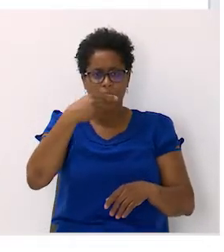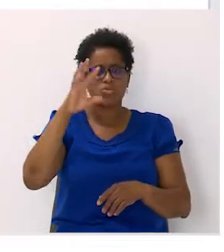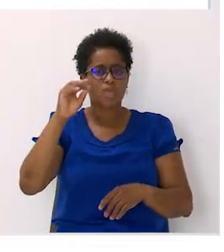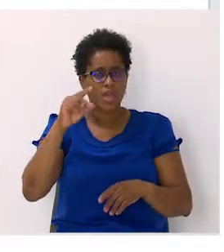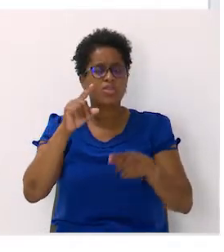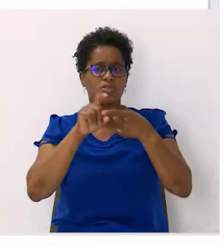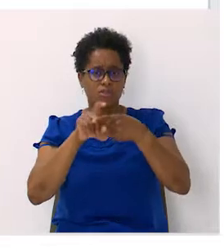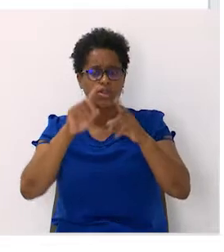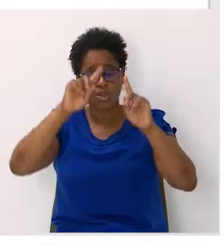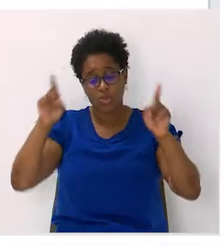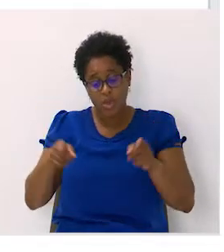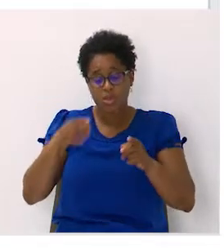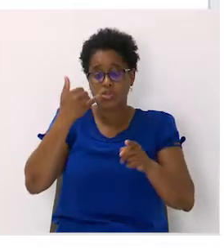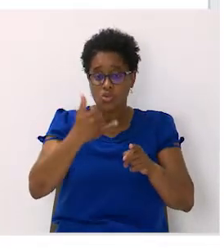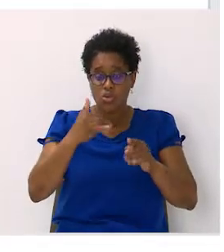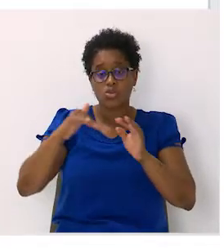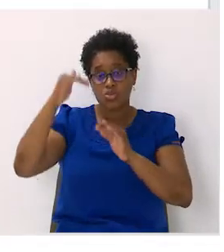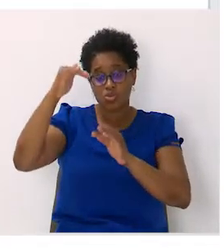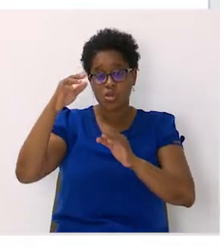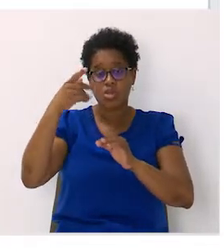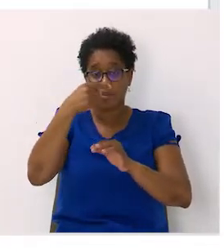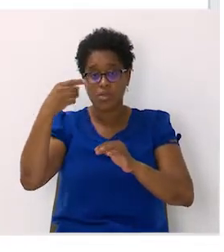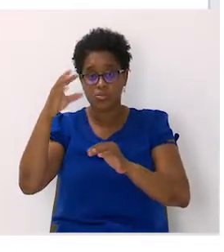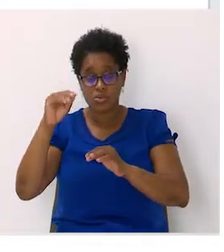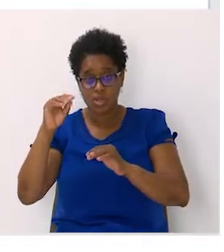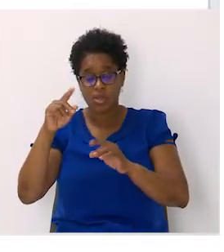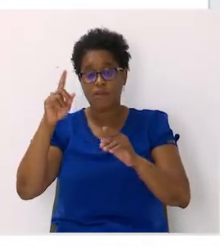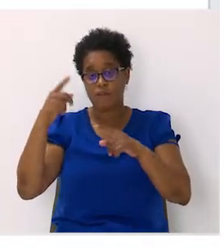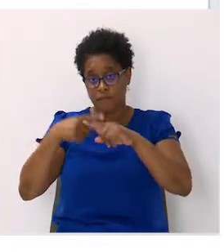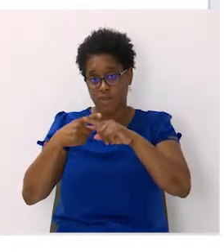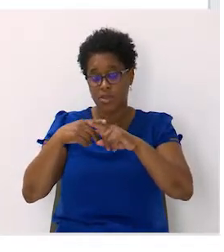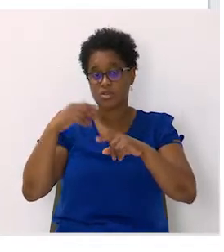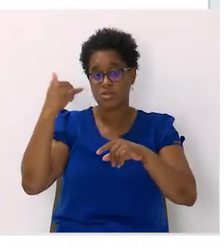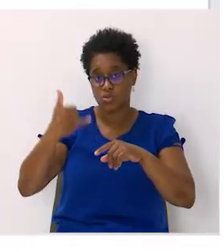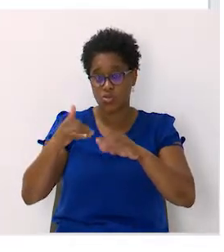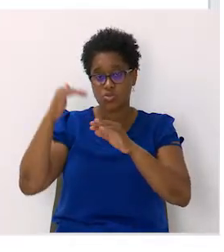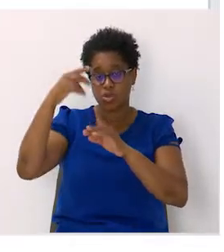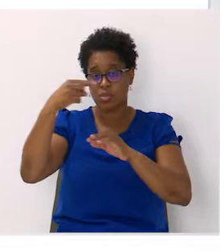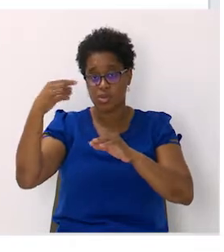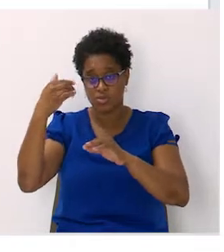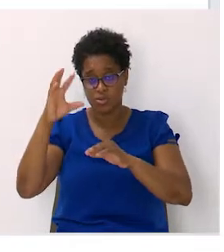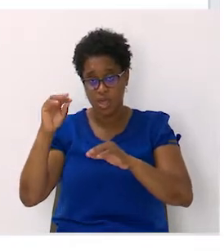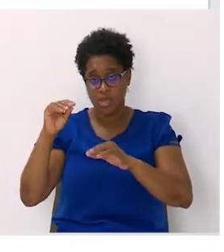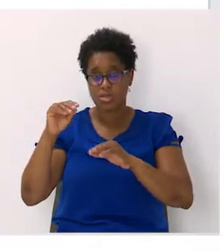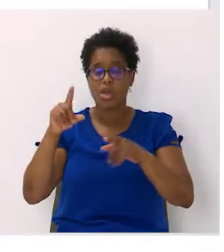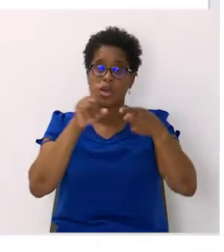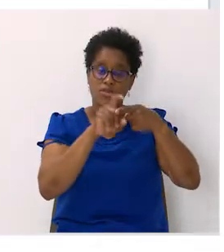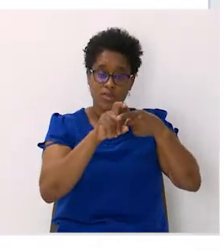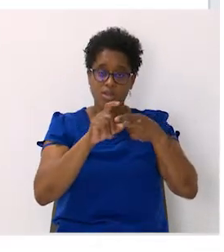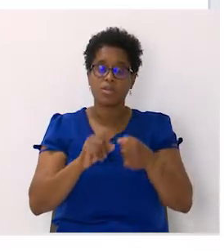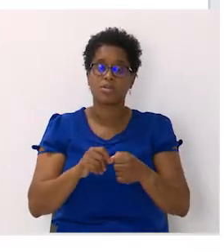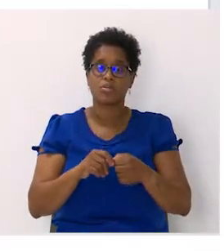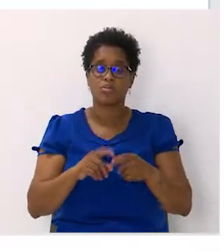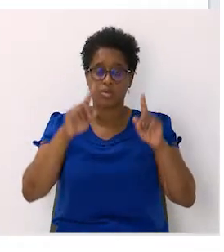dentro de parênteses, 2 de expoente menos 10, vezes 2 de expoente menos 10. A dividir